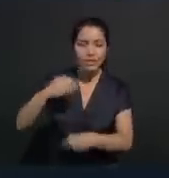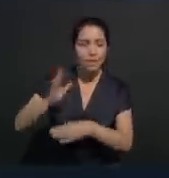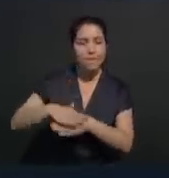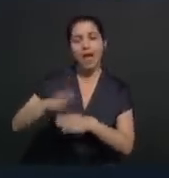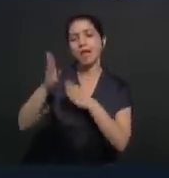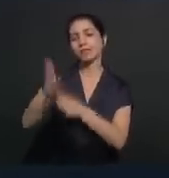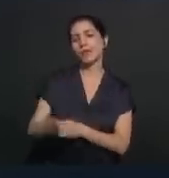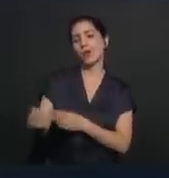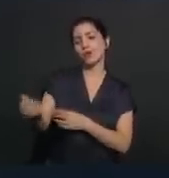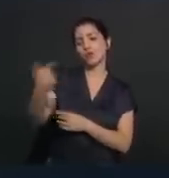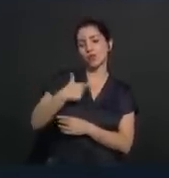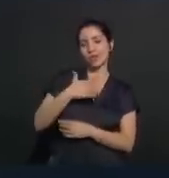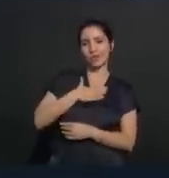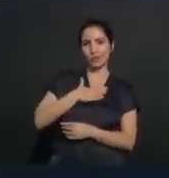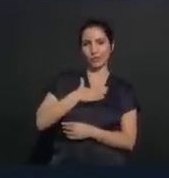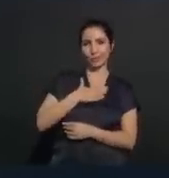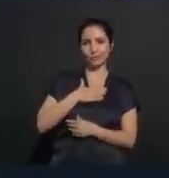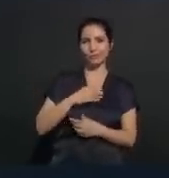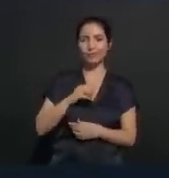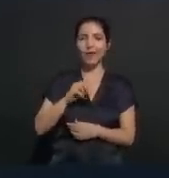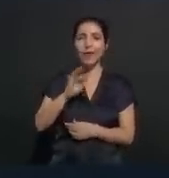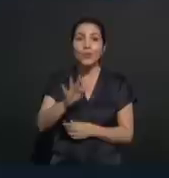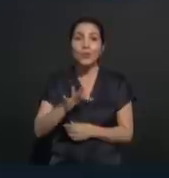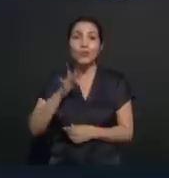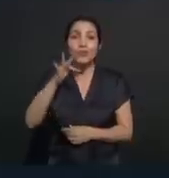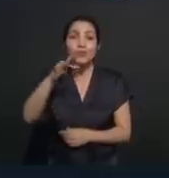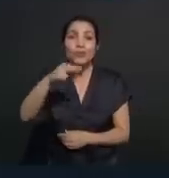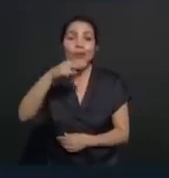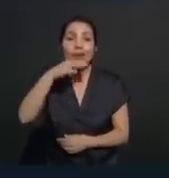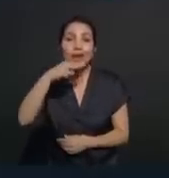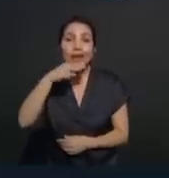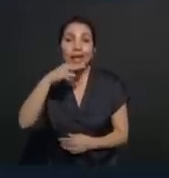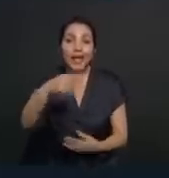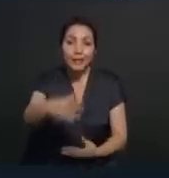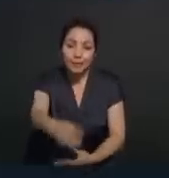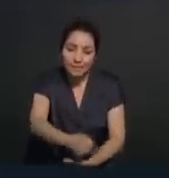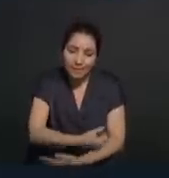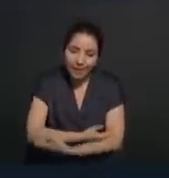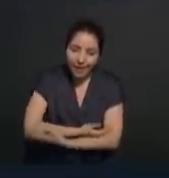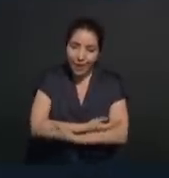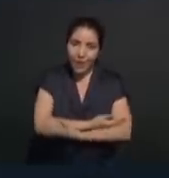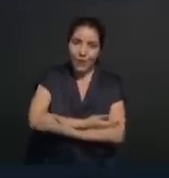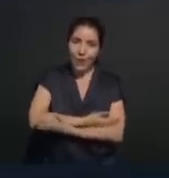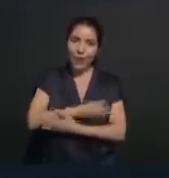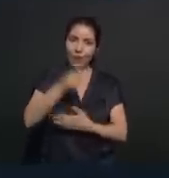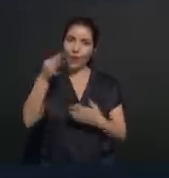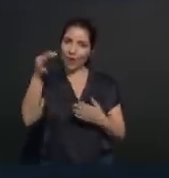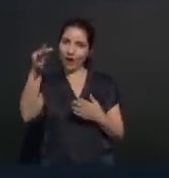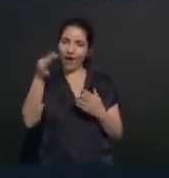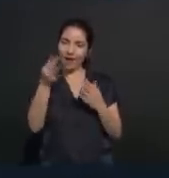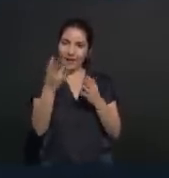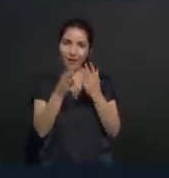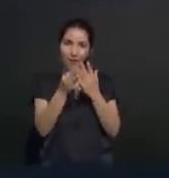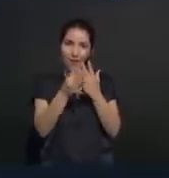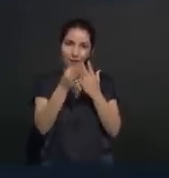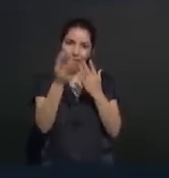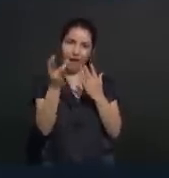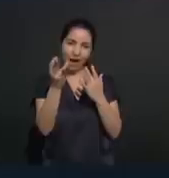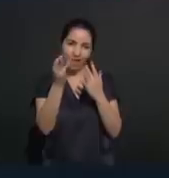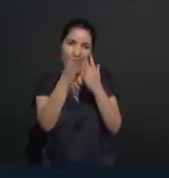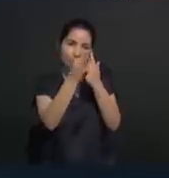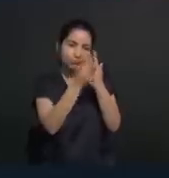no colo e entregar para eles o anel sinete e falar assim: vai comandar, meu filho. Vai, minha